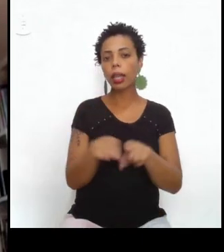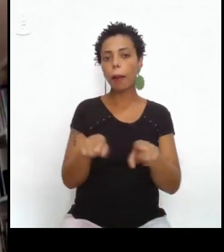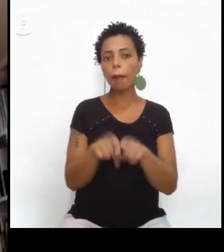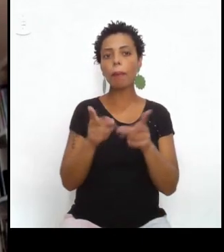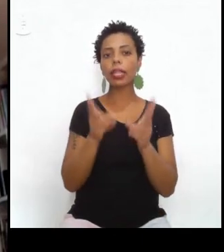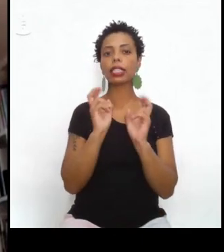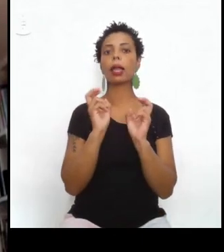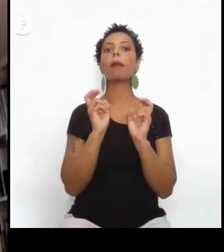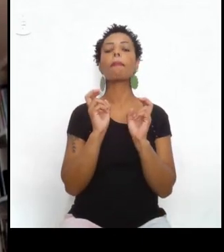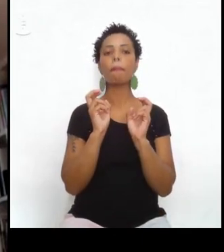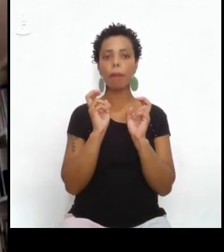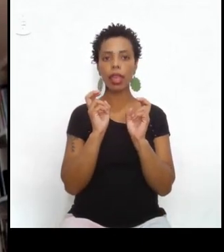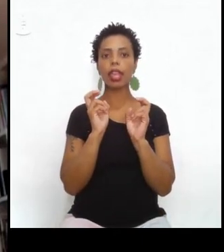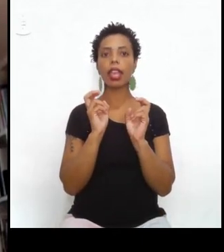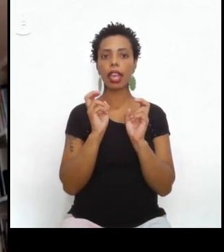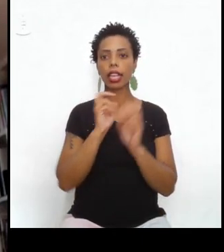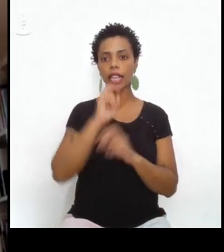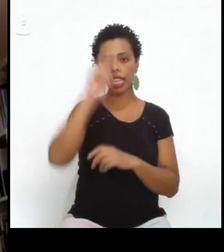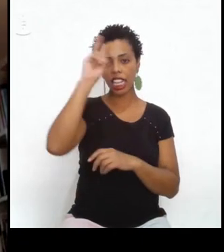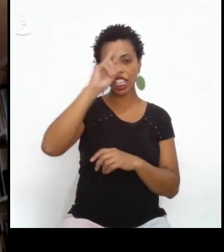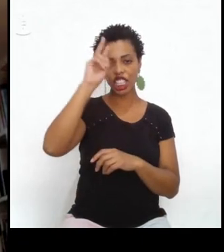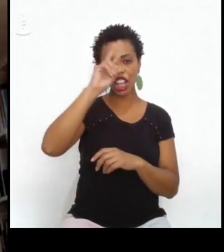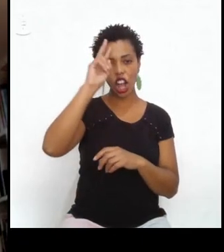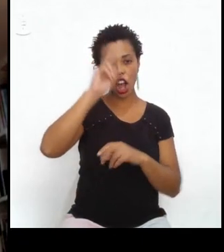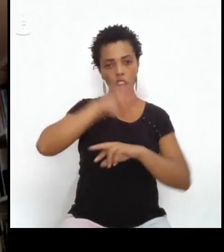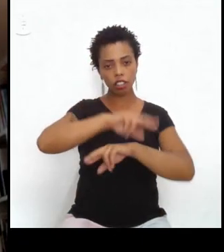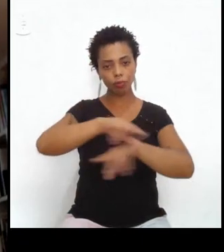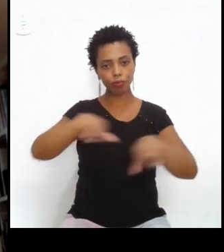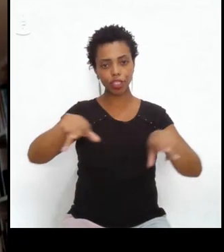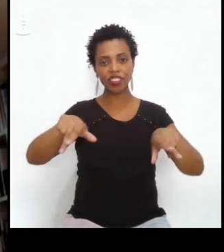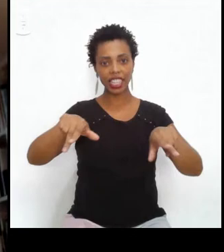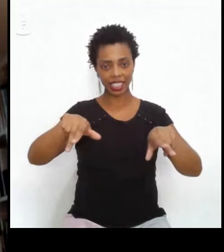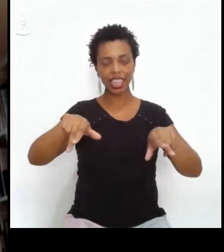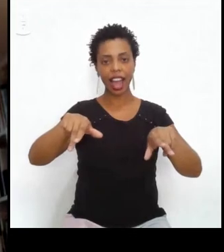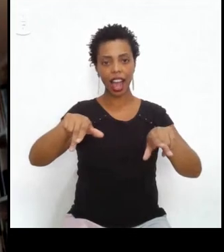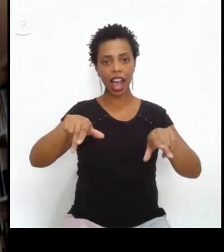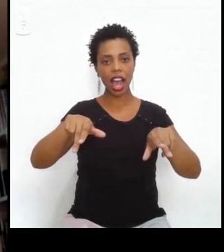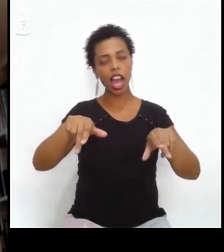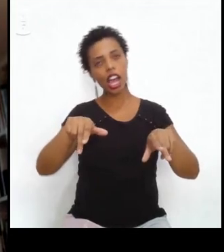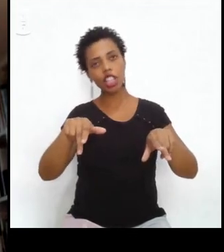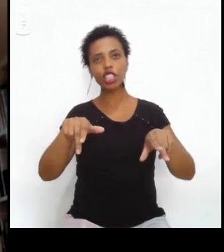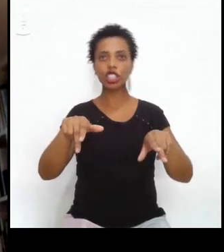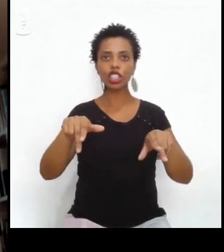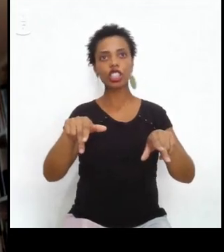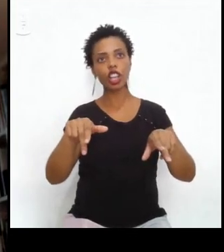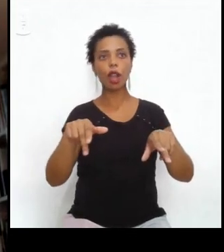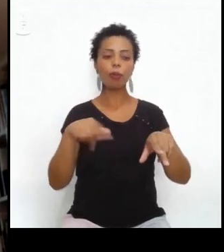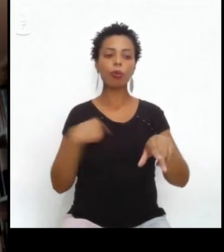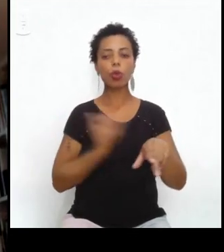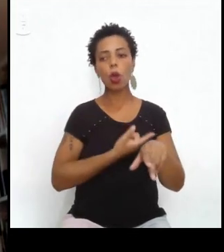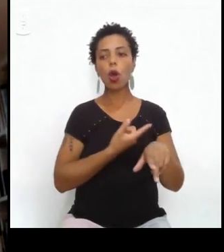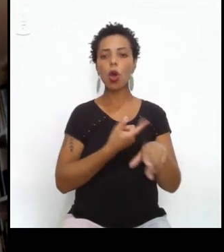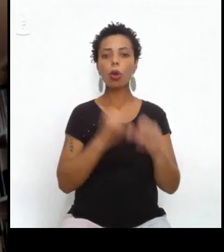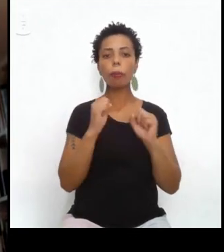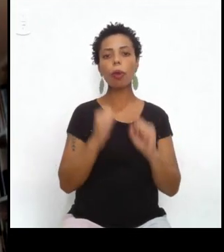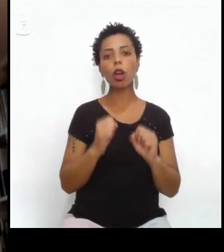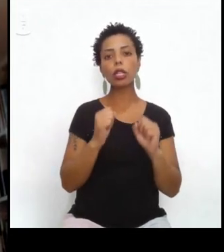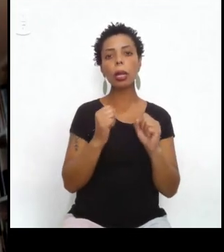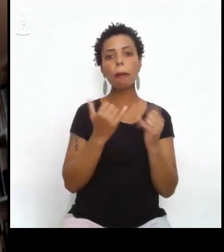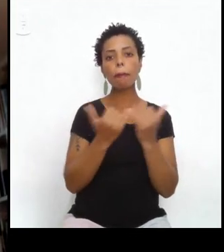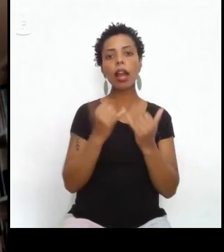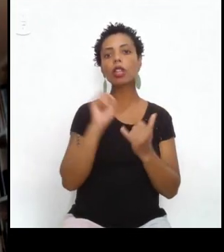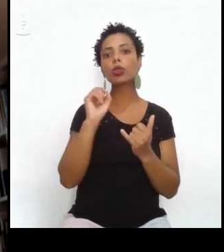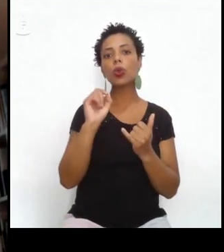a história da diversidade é um pouco a gente pode pensar uma espécie de série de